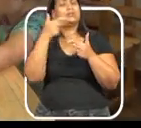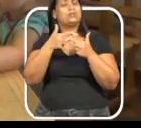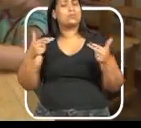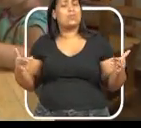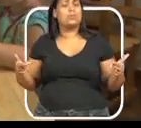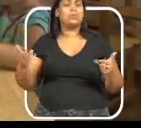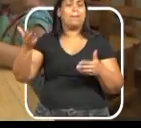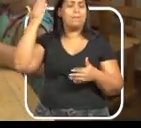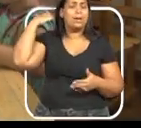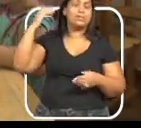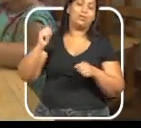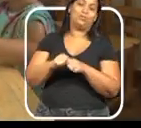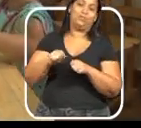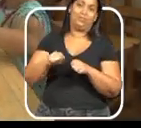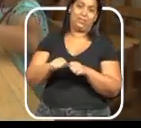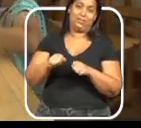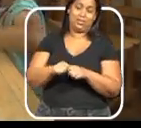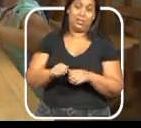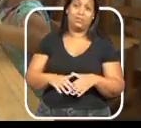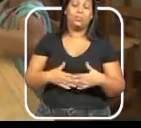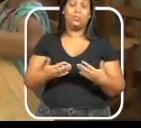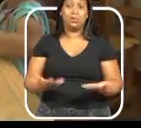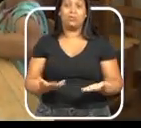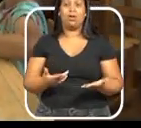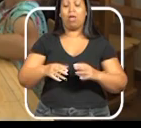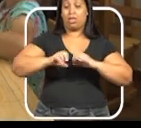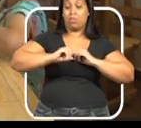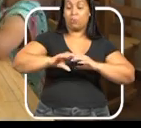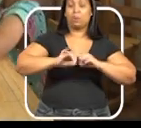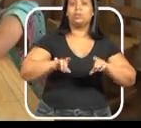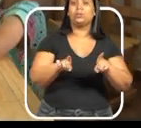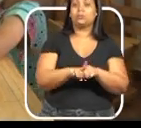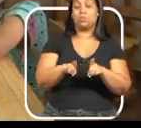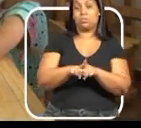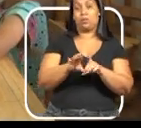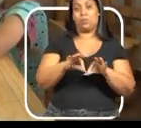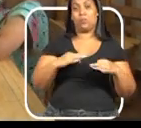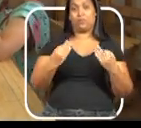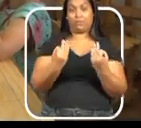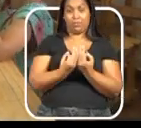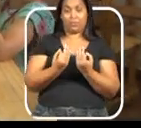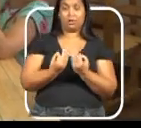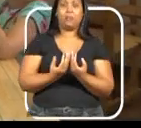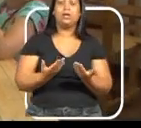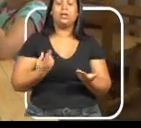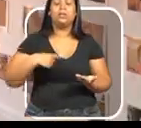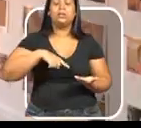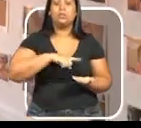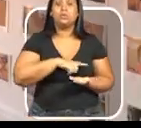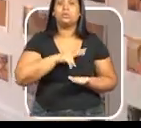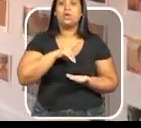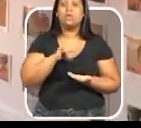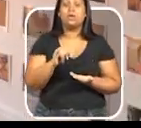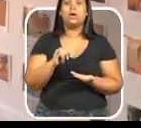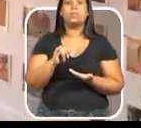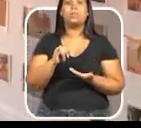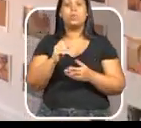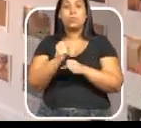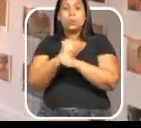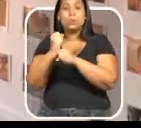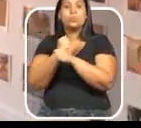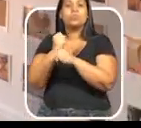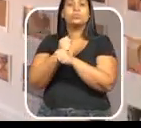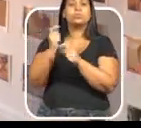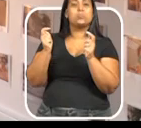fizeram conosco, isso como educadores e como família, né? Então a gente vai reconstruindo